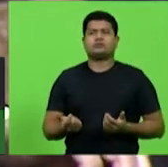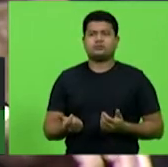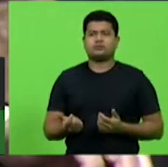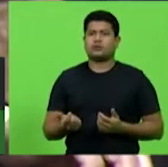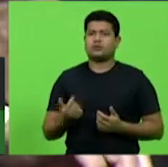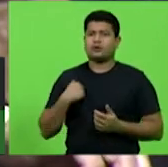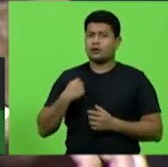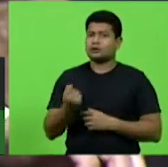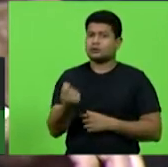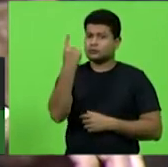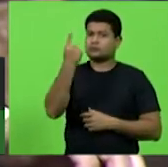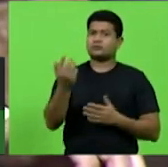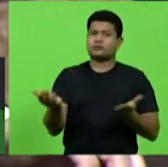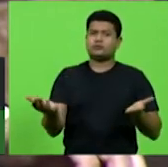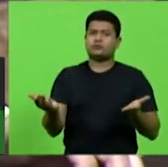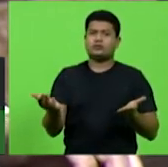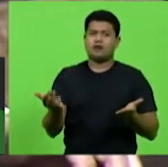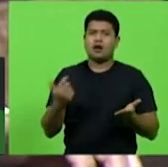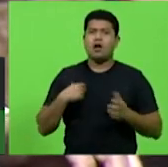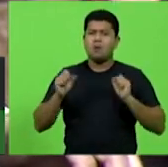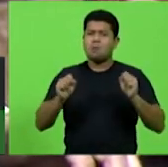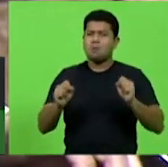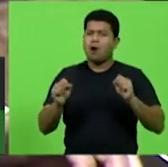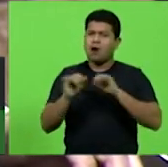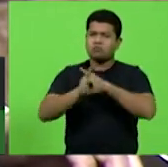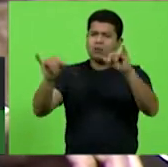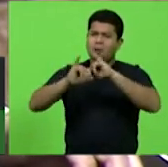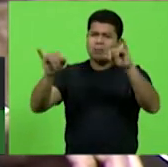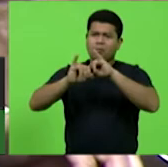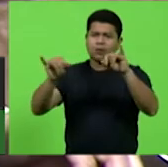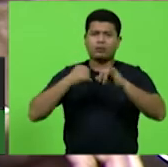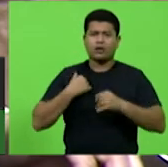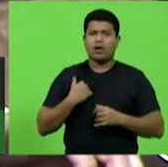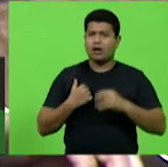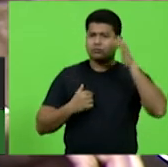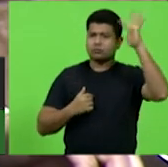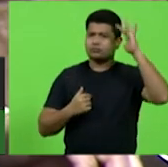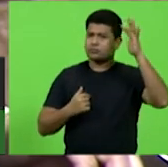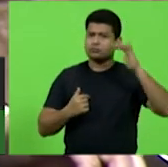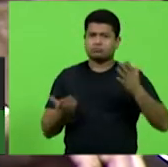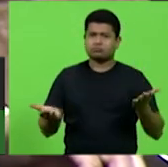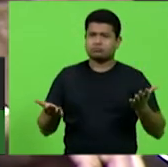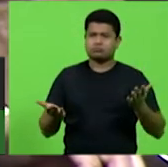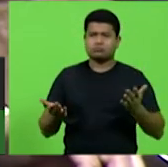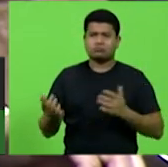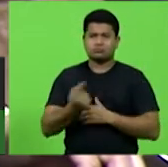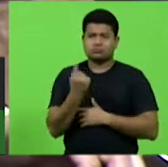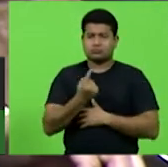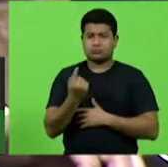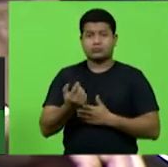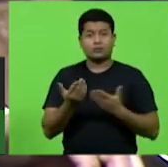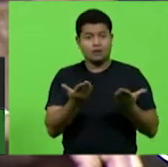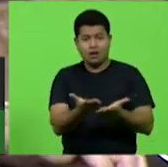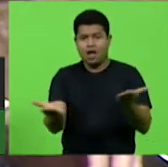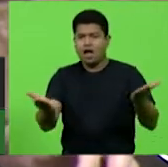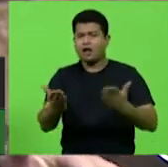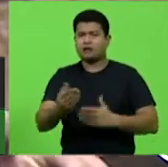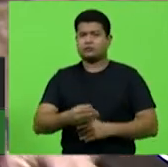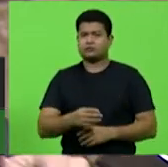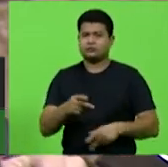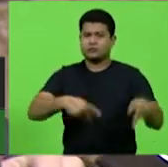especulação que eu quiser fazer. A questão é que hoje o senhor permite que os catarinenses vivam reféns de